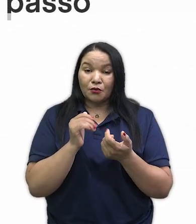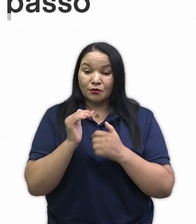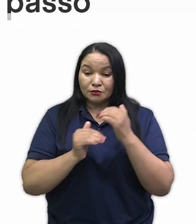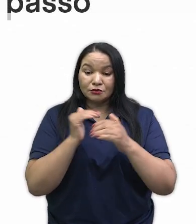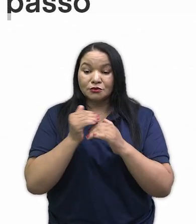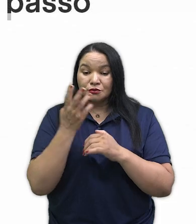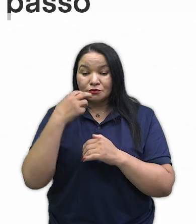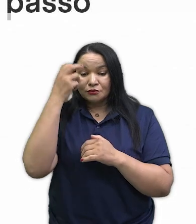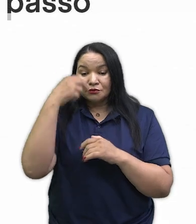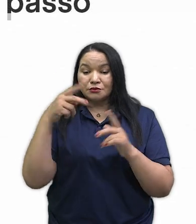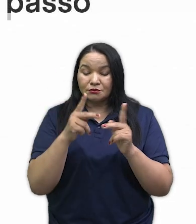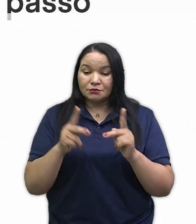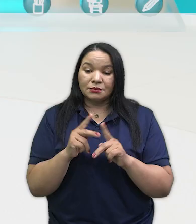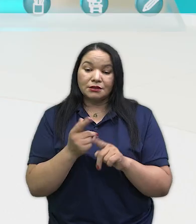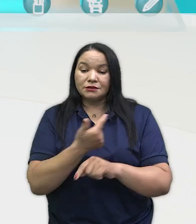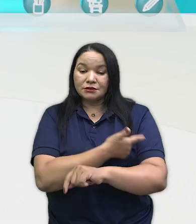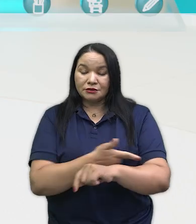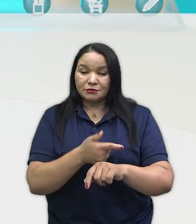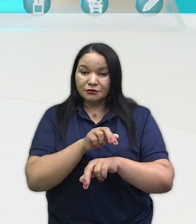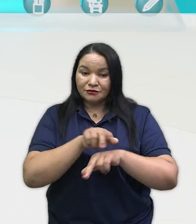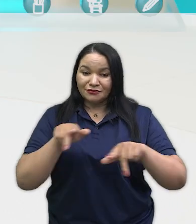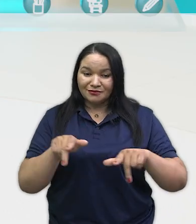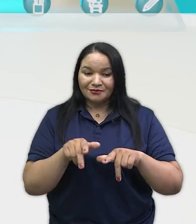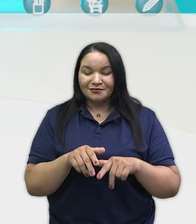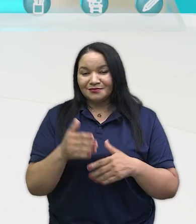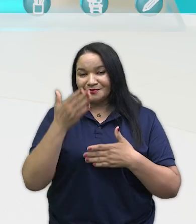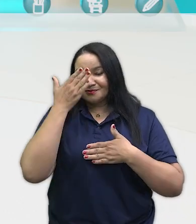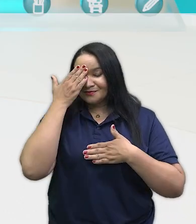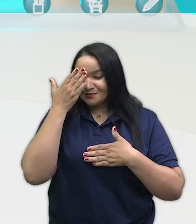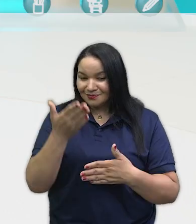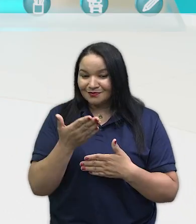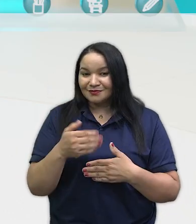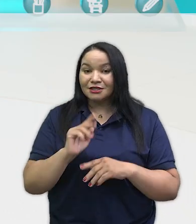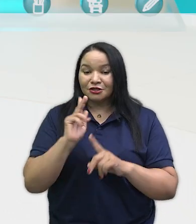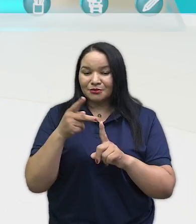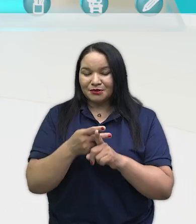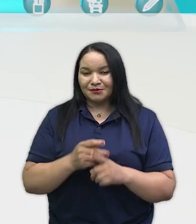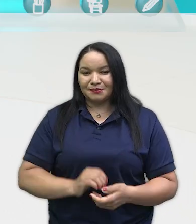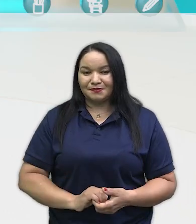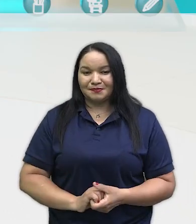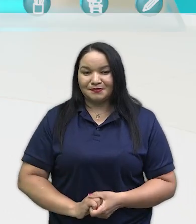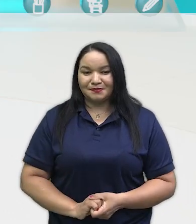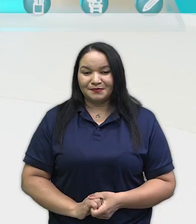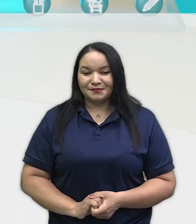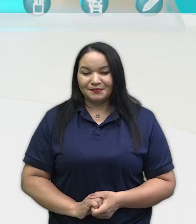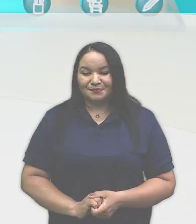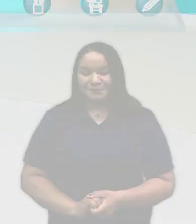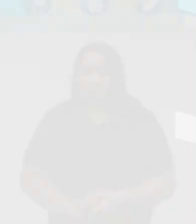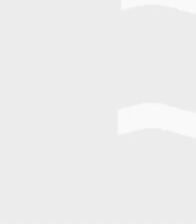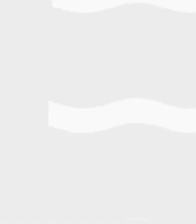cultura de paz e respeito às diferenças. Então, agradeço a atenção de todos e até a próxima aula.